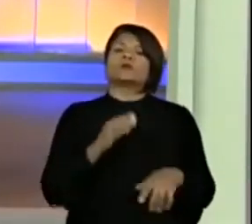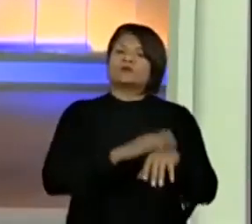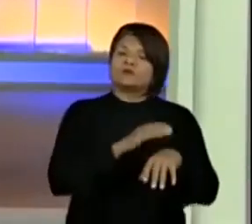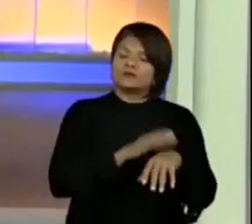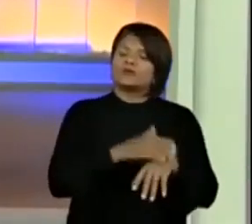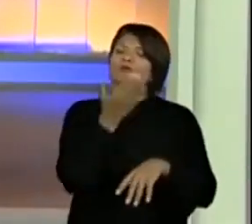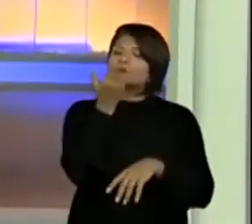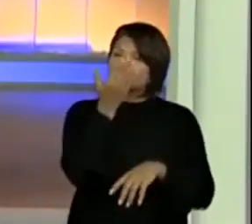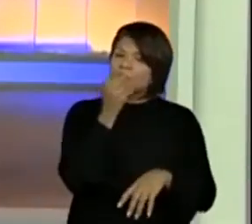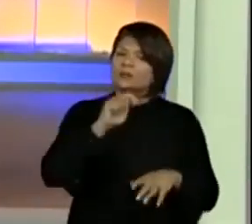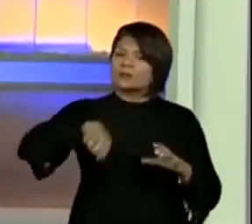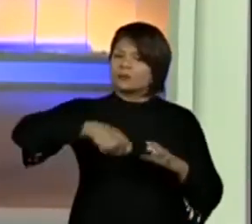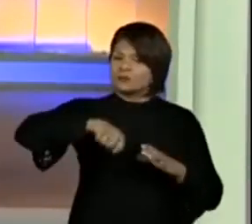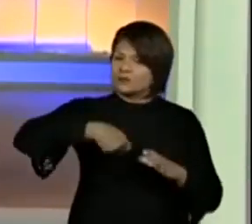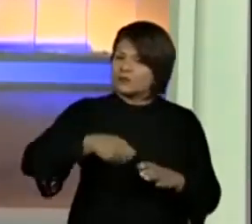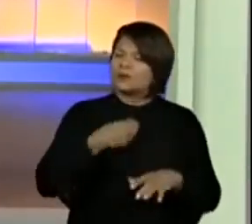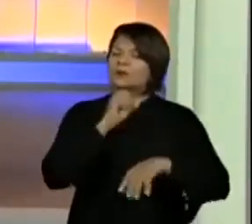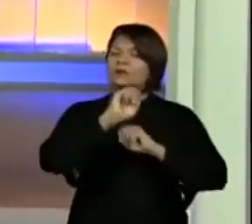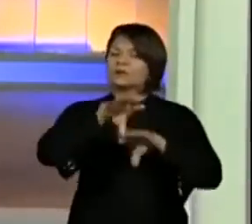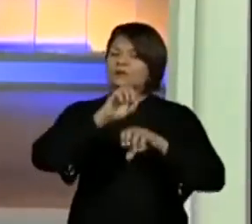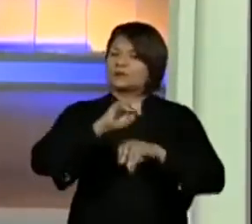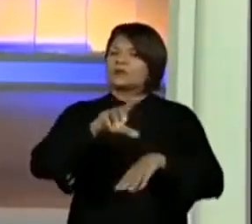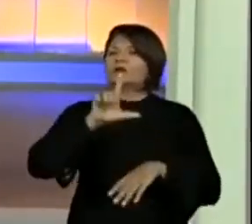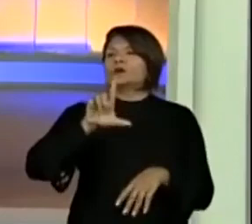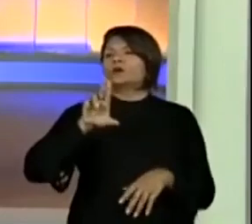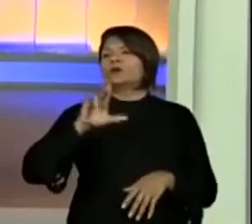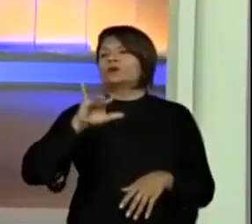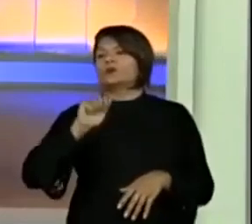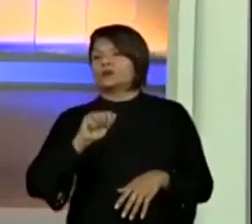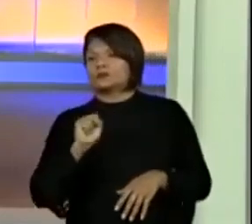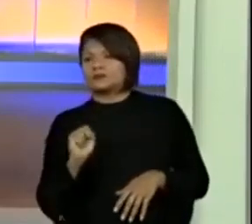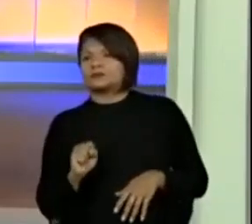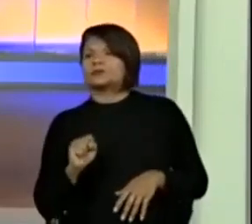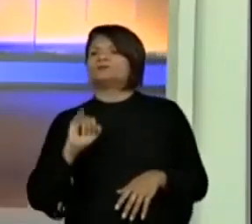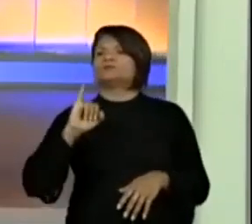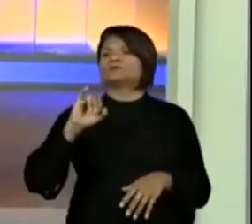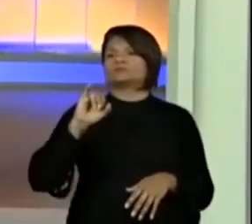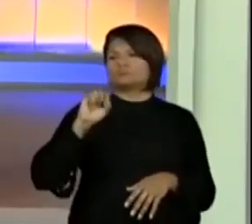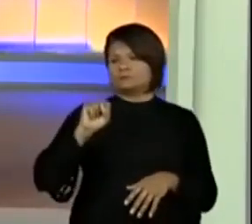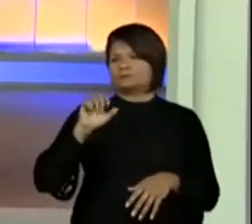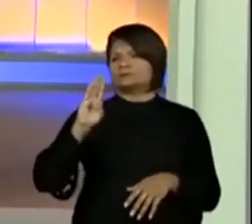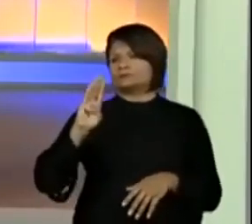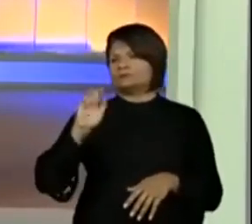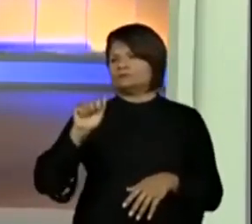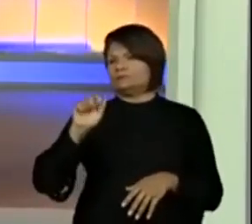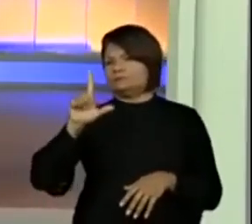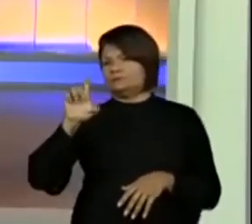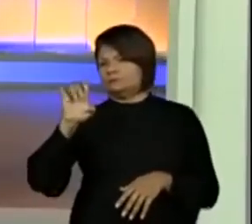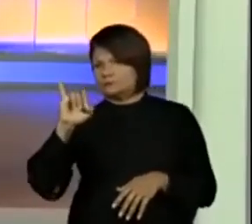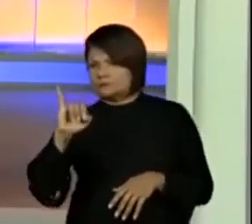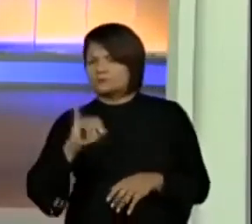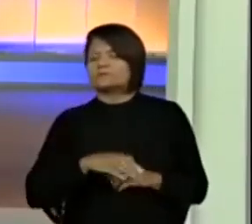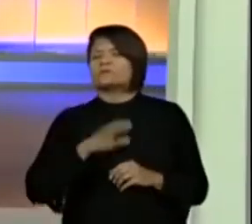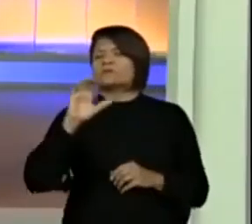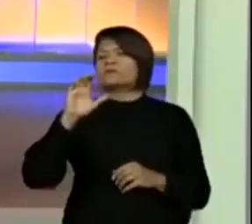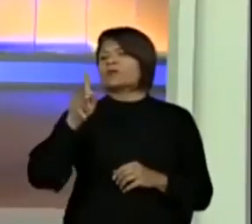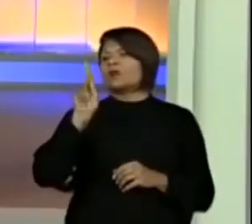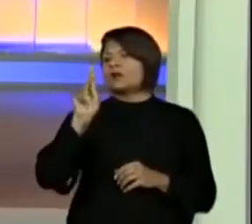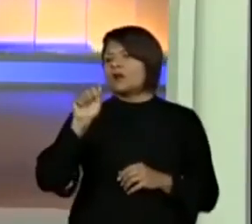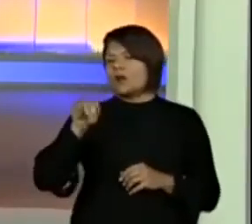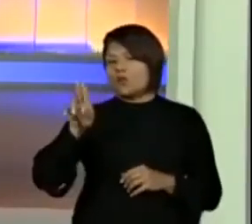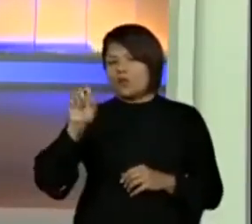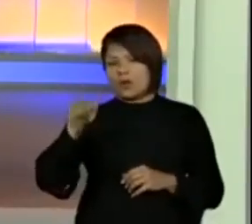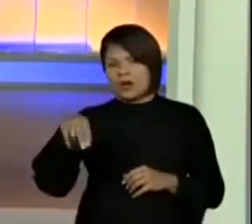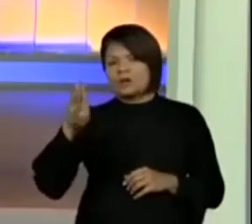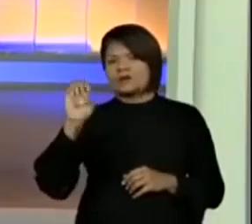para cozinhar, para ensinar, ó, o Lucas, a Isabelle, a Cauane, para fazer uma receita,